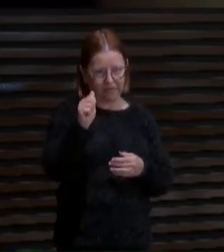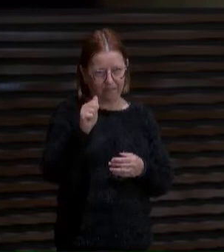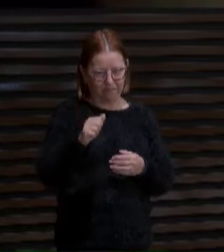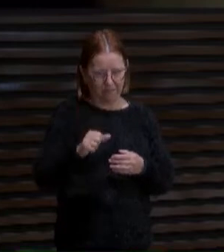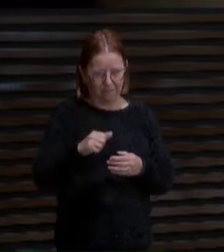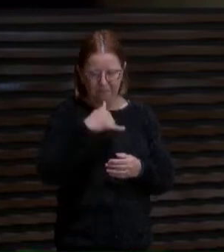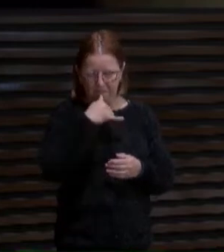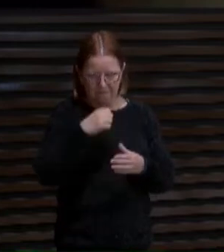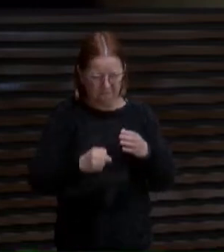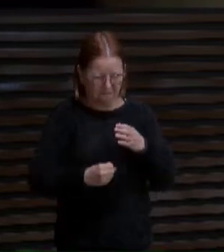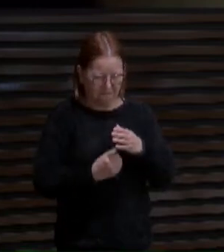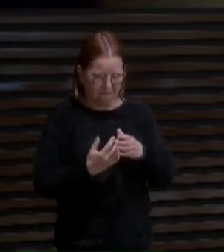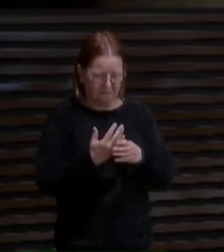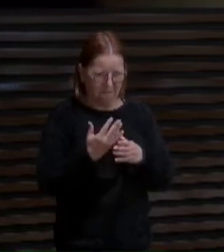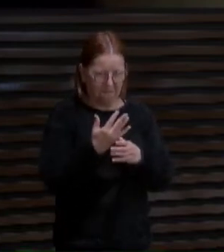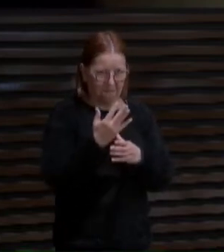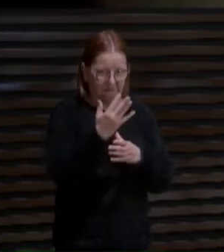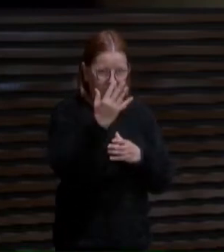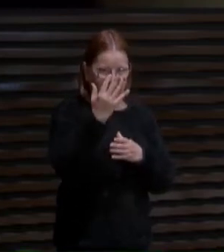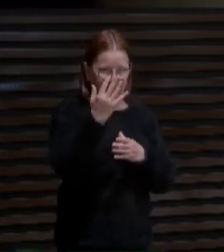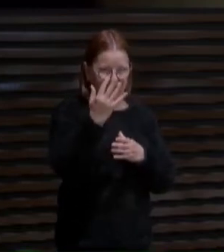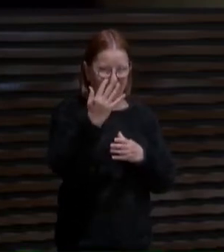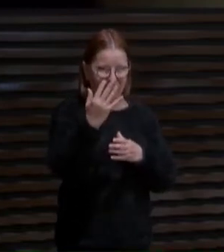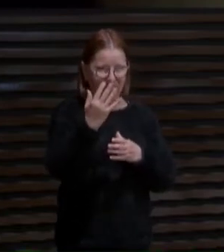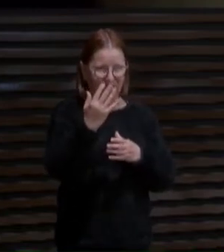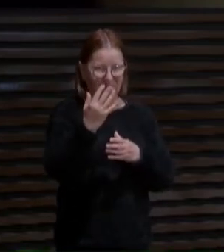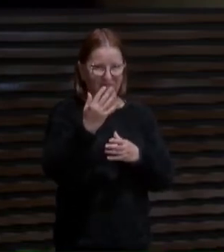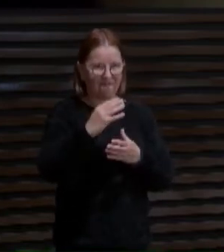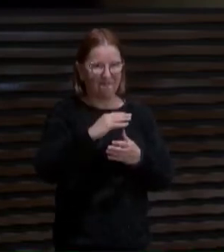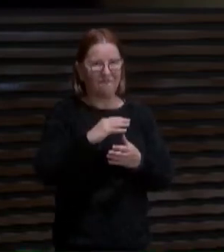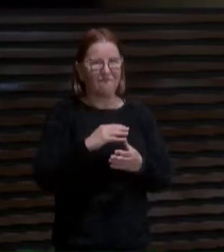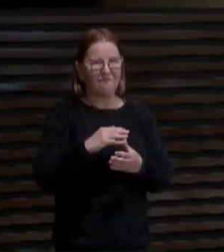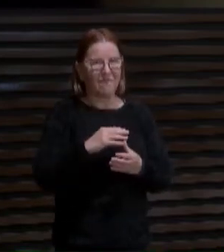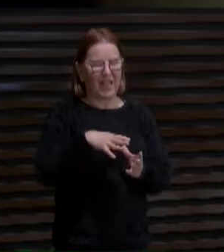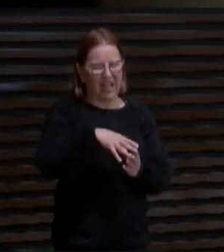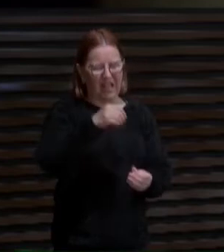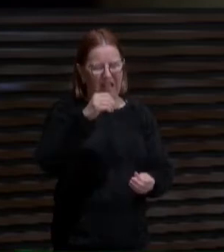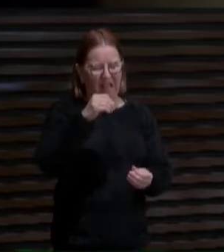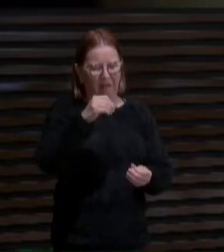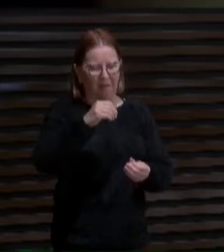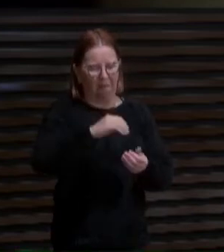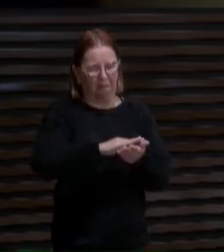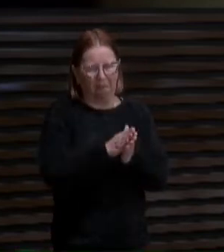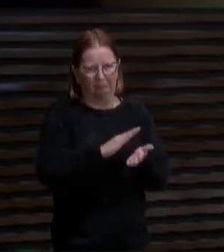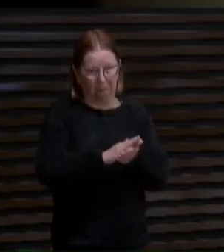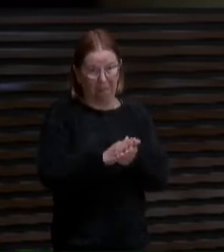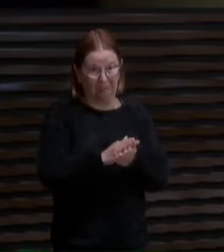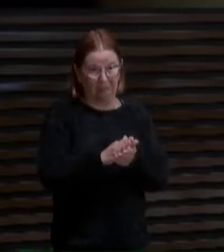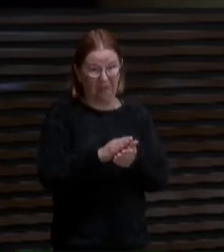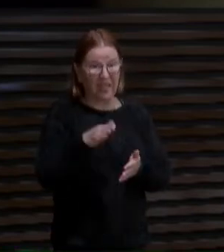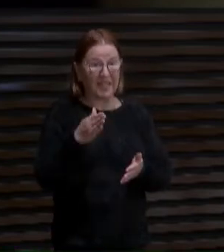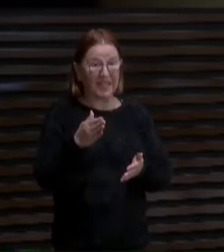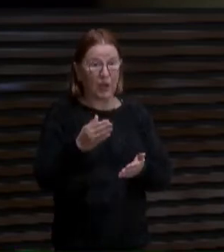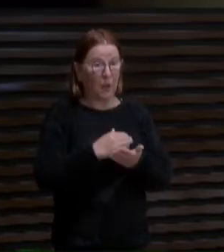pode gerar abatimento de alma abrindo a porta para outros pecados por isso